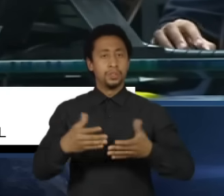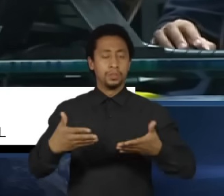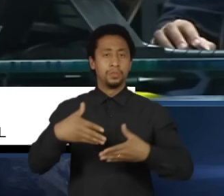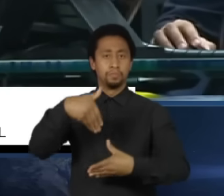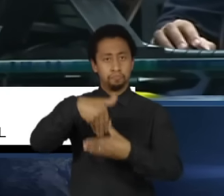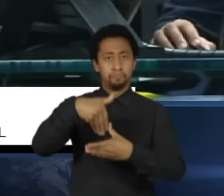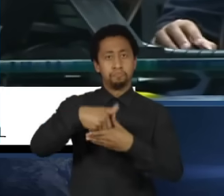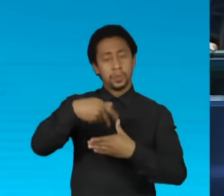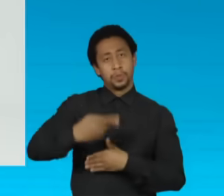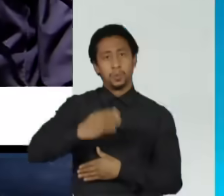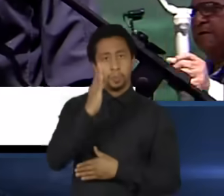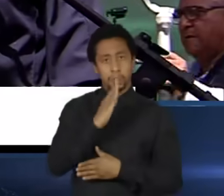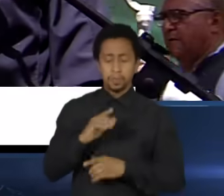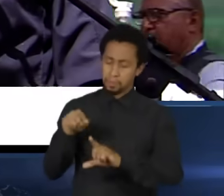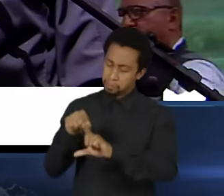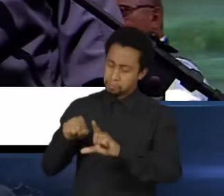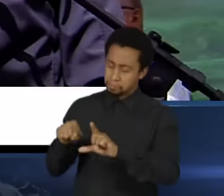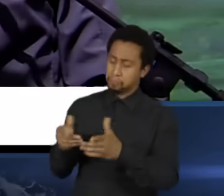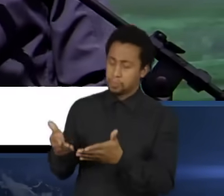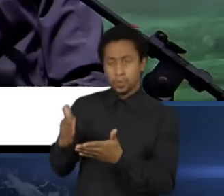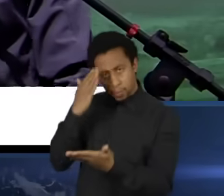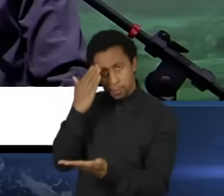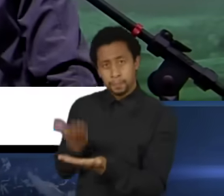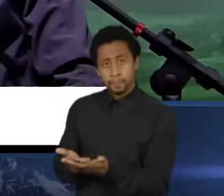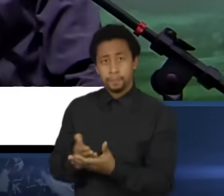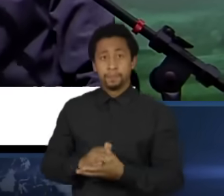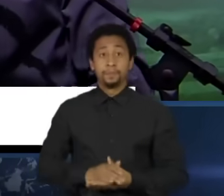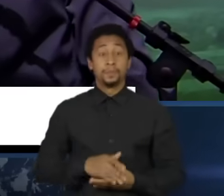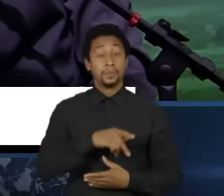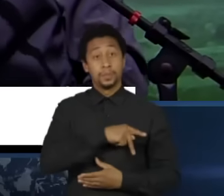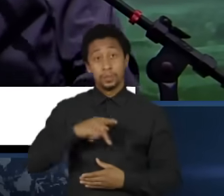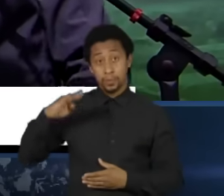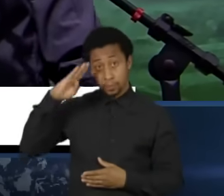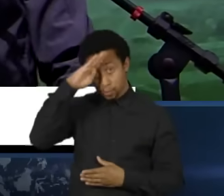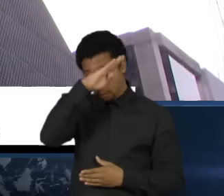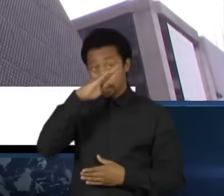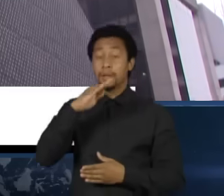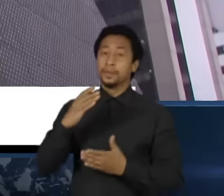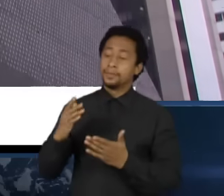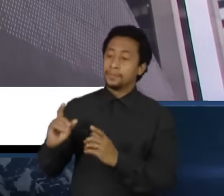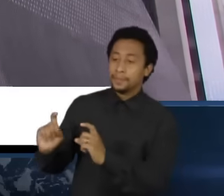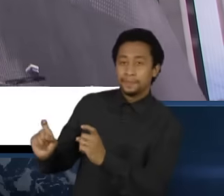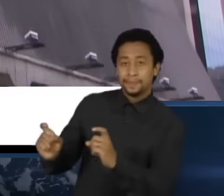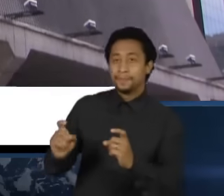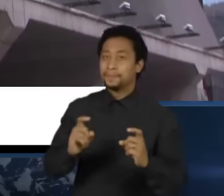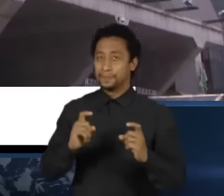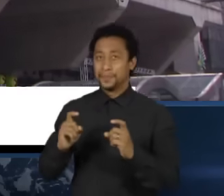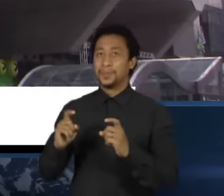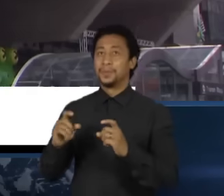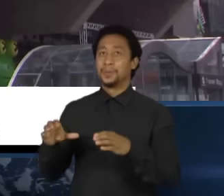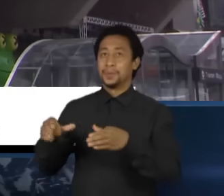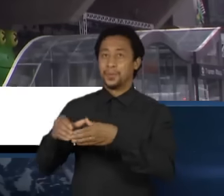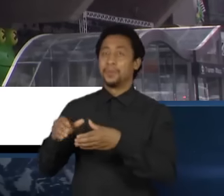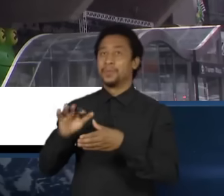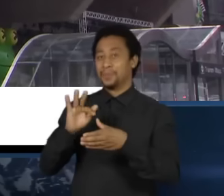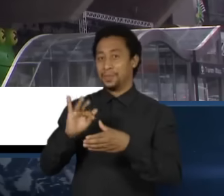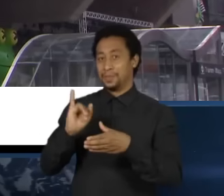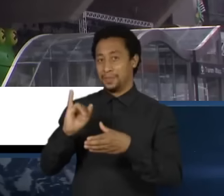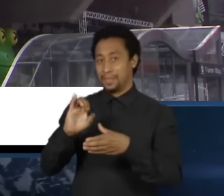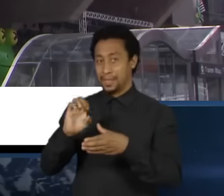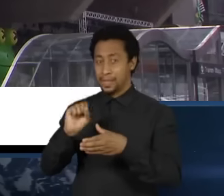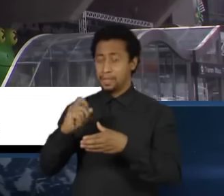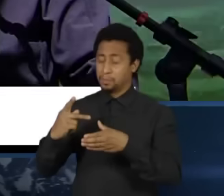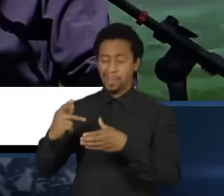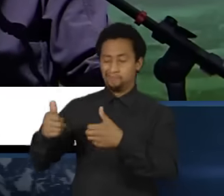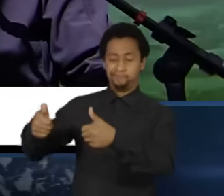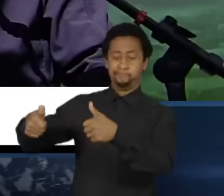urnas eletrônicas. Presidente Jair Bolsonaro cancela encontro com a Federação das Indústrias do Estado de São Paulo, que